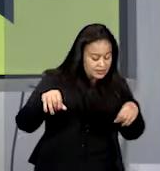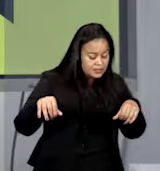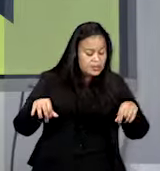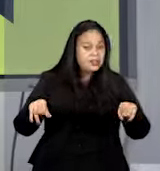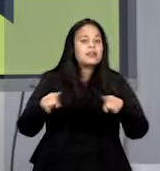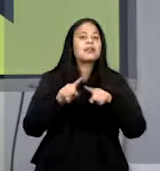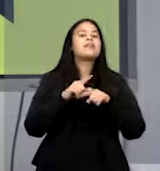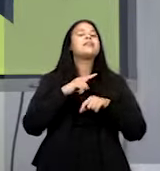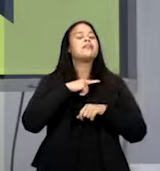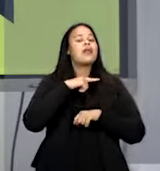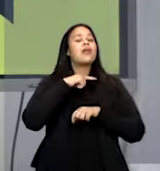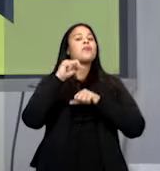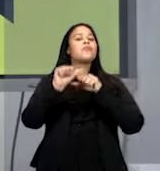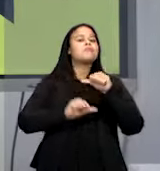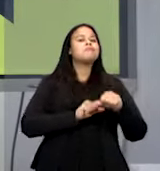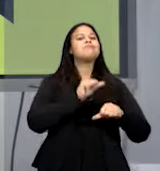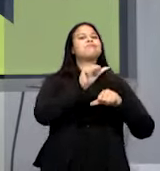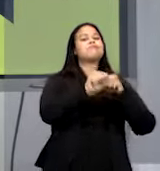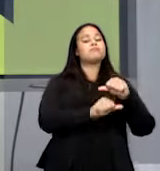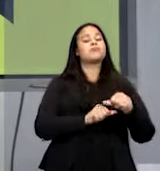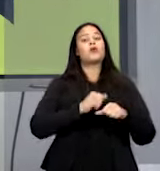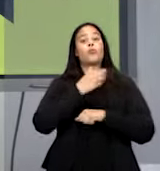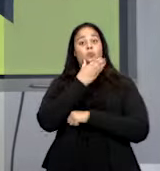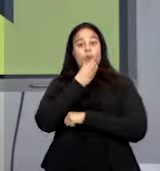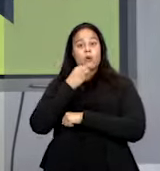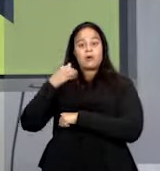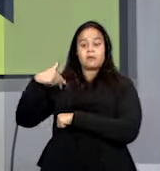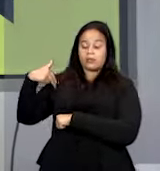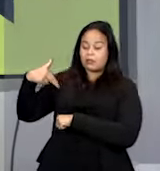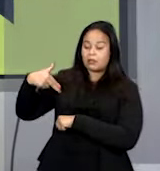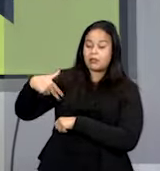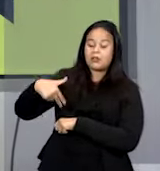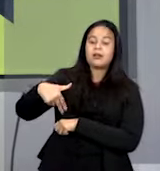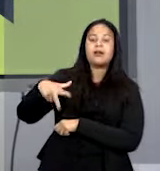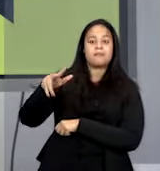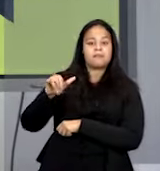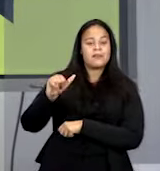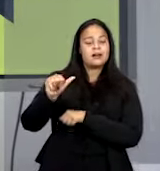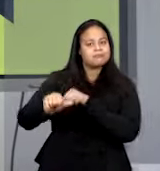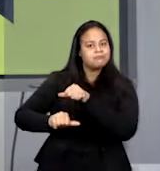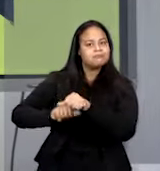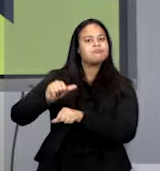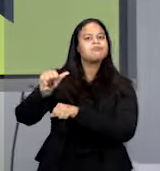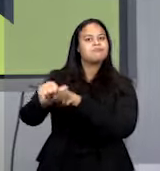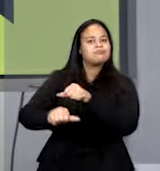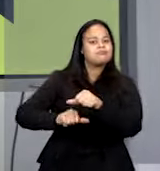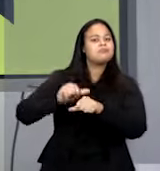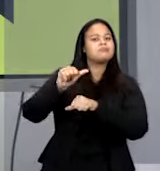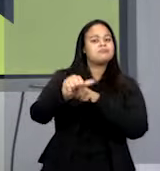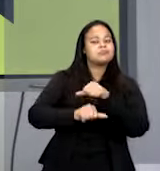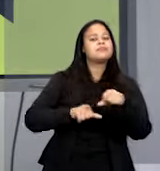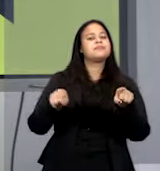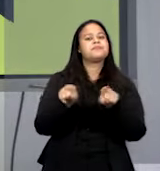temos modificações humanas presentes nesse espaço também.